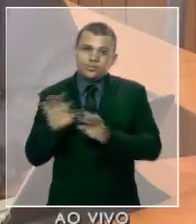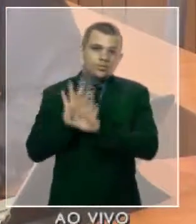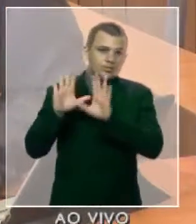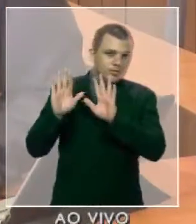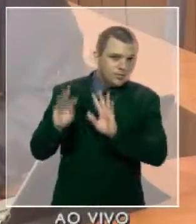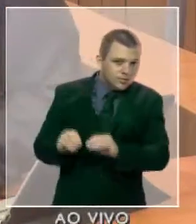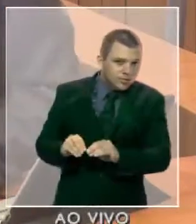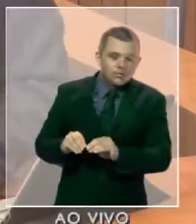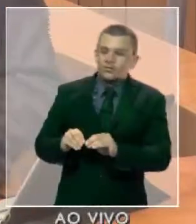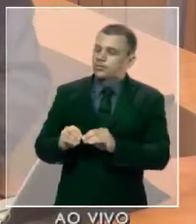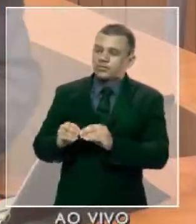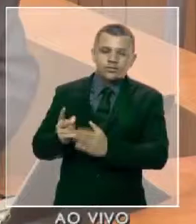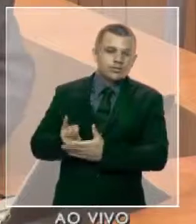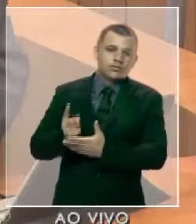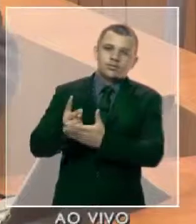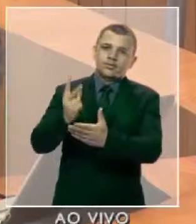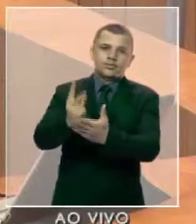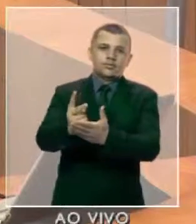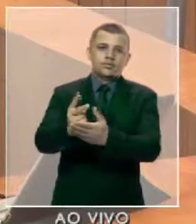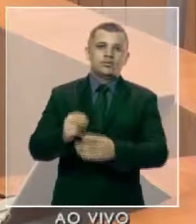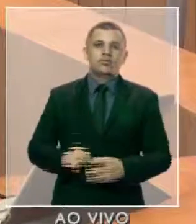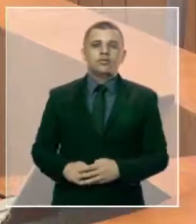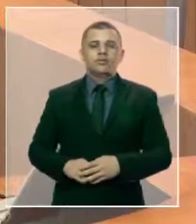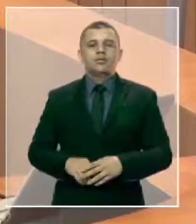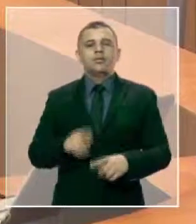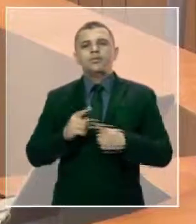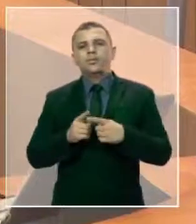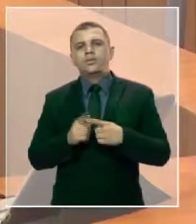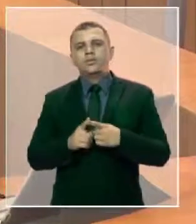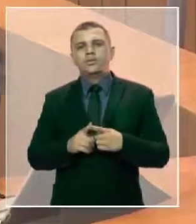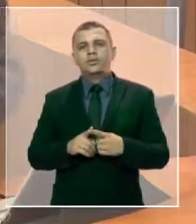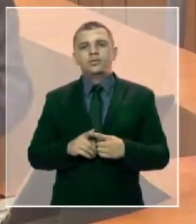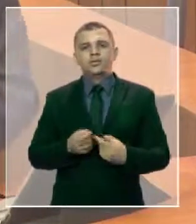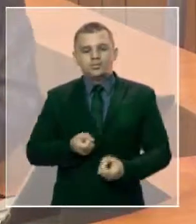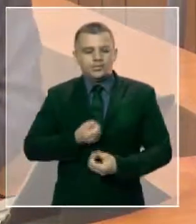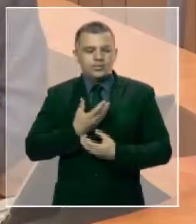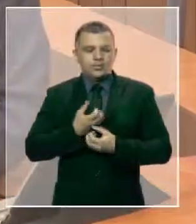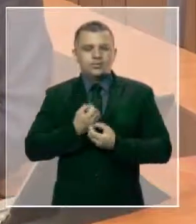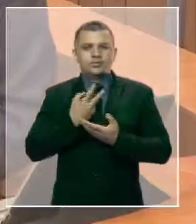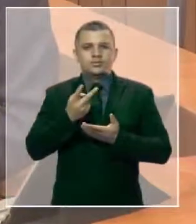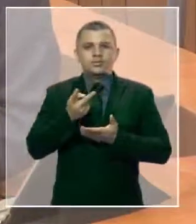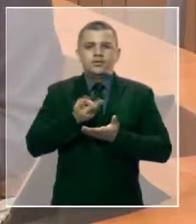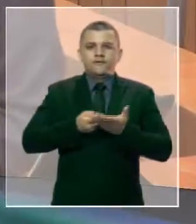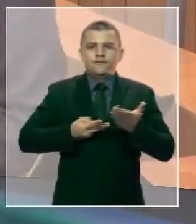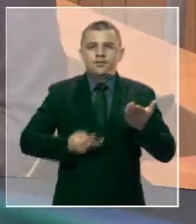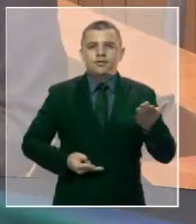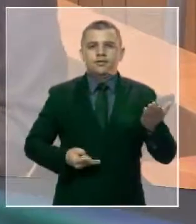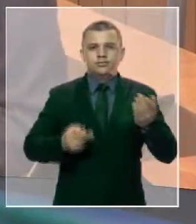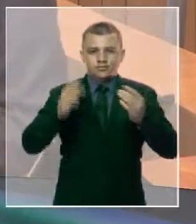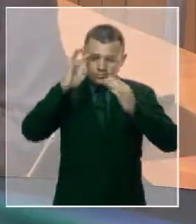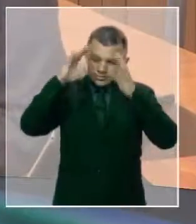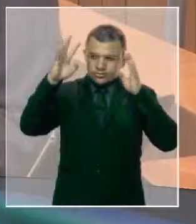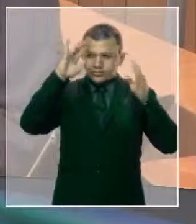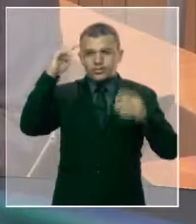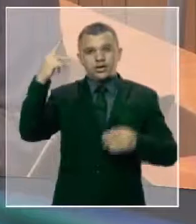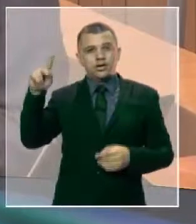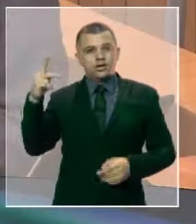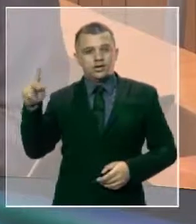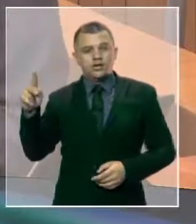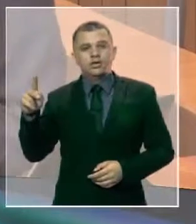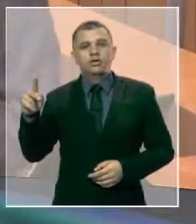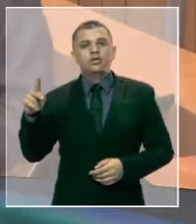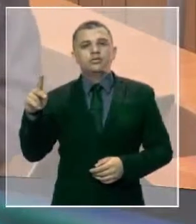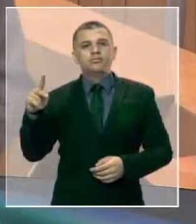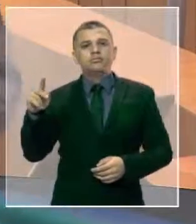Porque a poesia, os versos, o pensamento plasmado no sentido, certamente